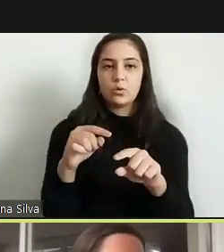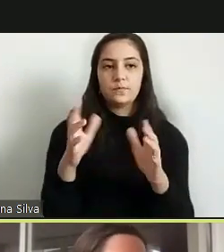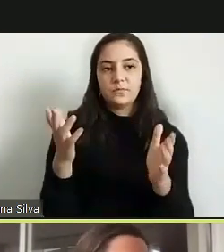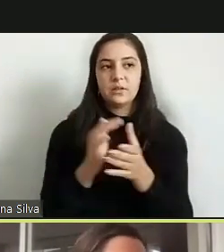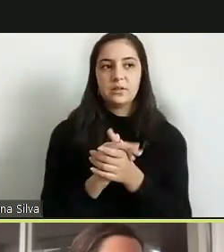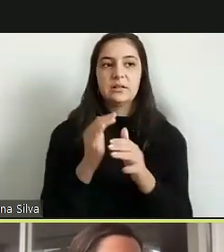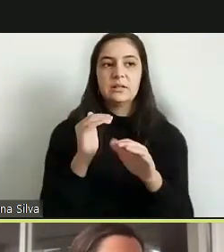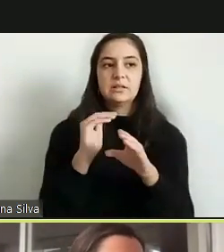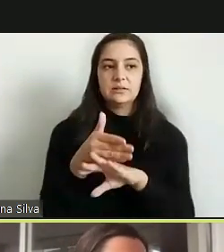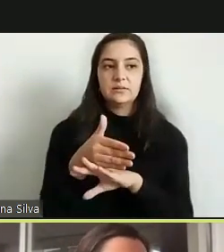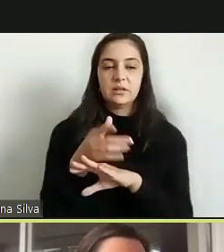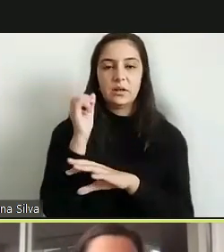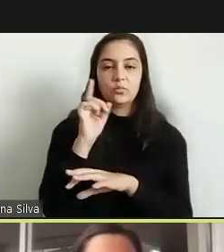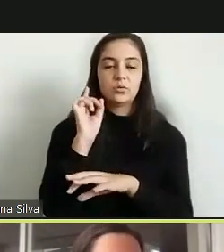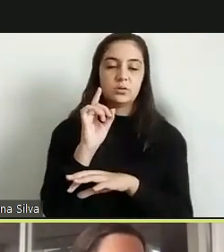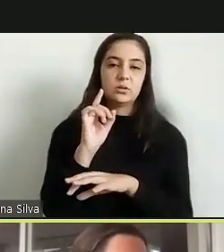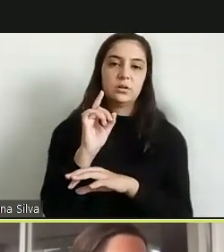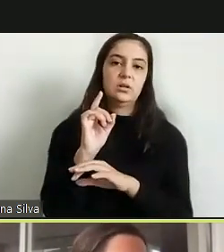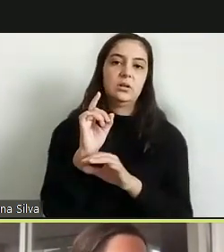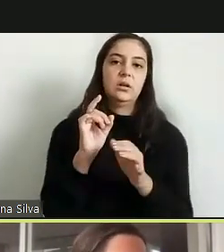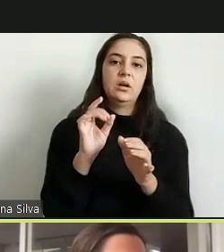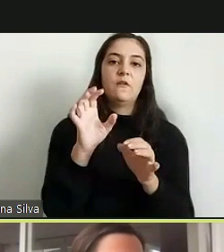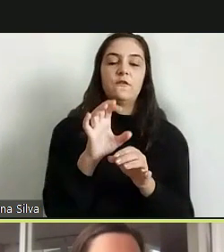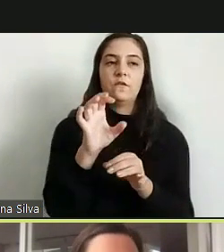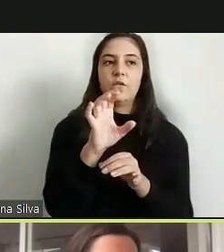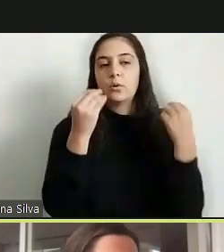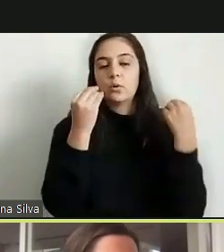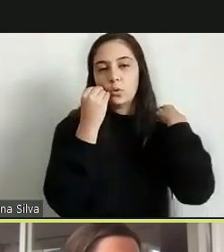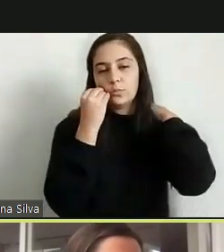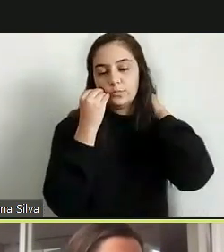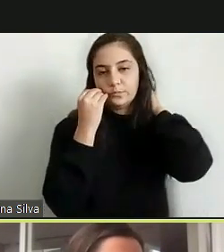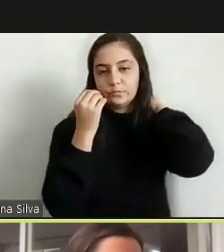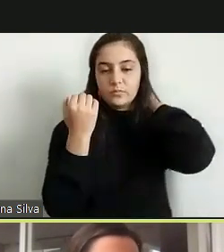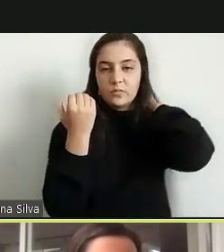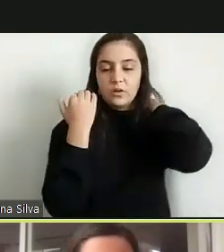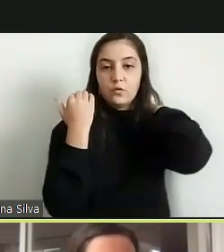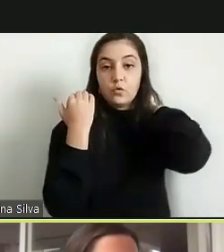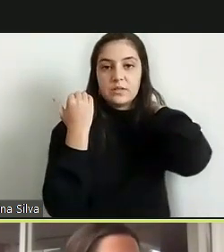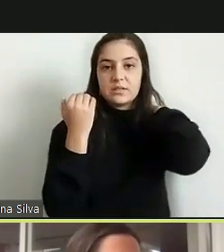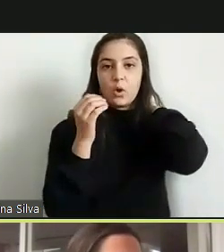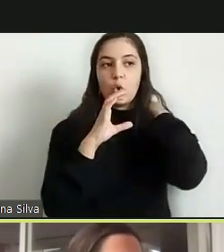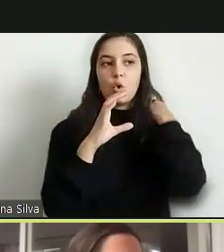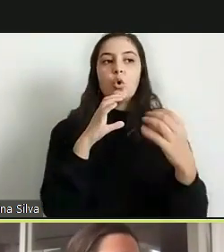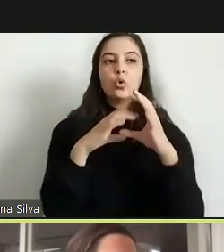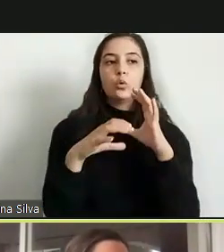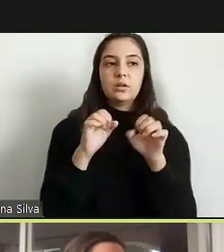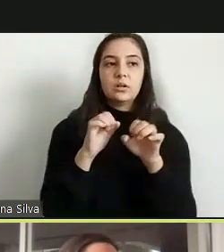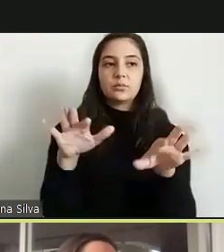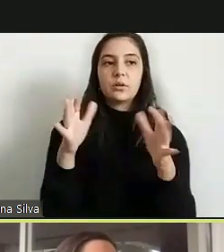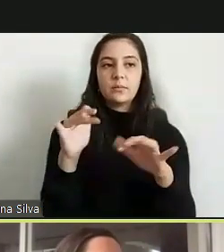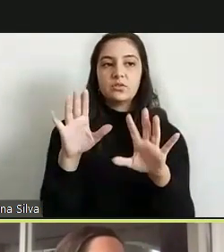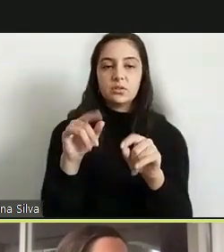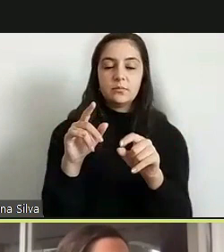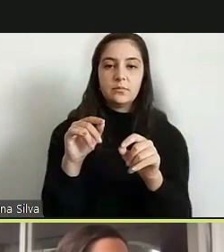acessibilidade é chave e não é só na forma como a informação é comunicada, mas é também nos